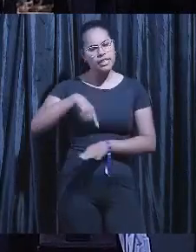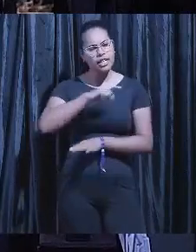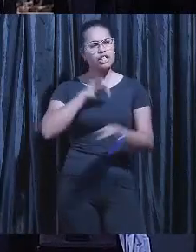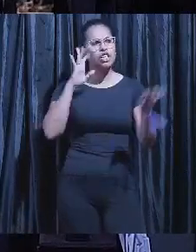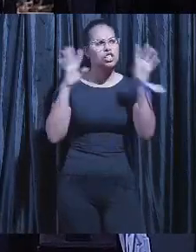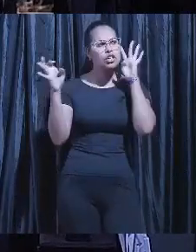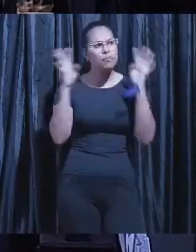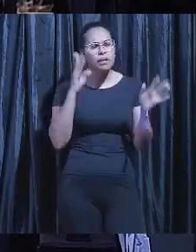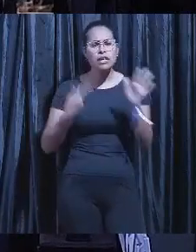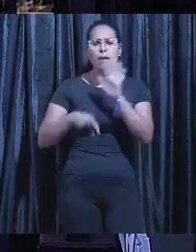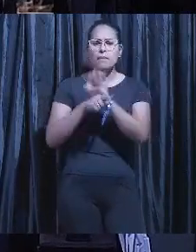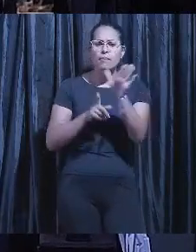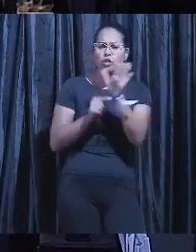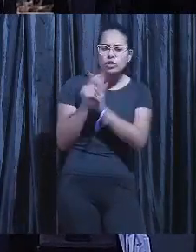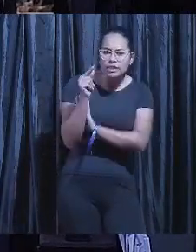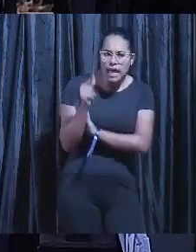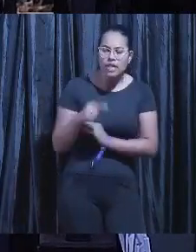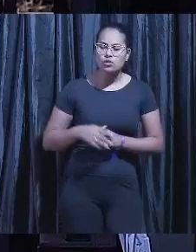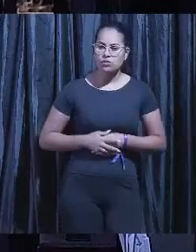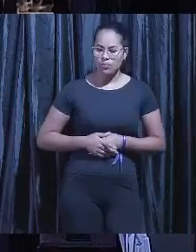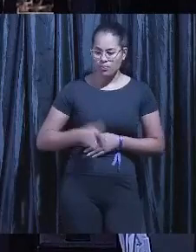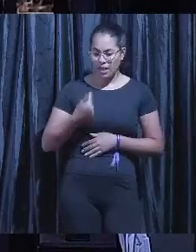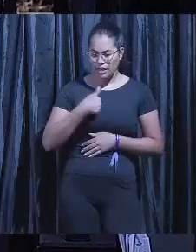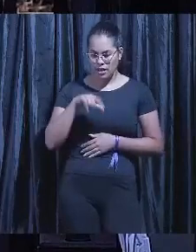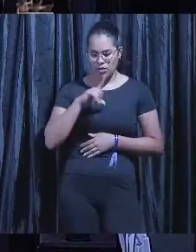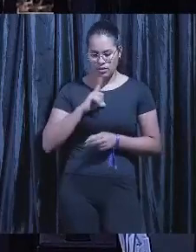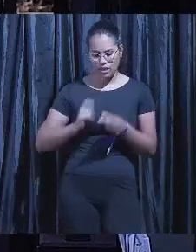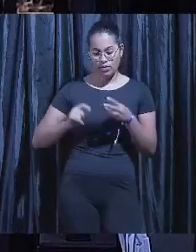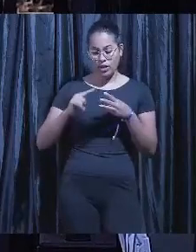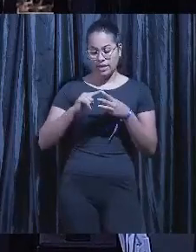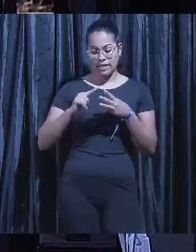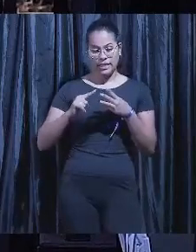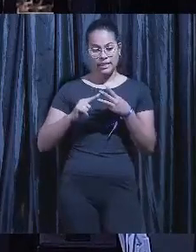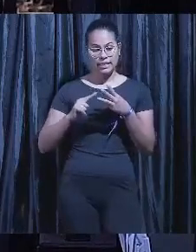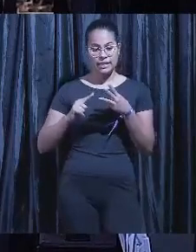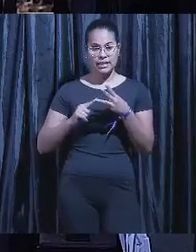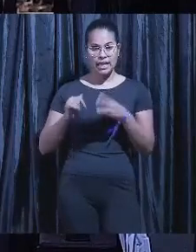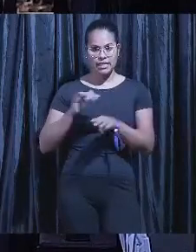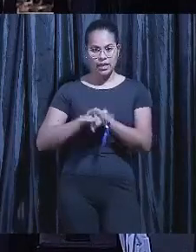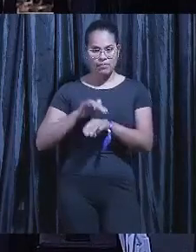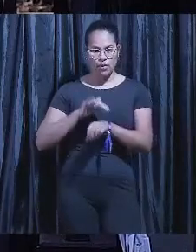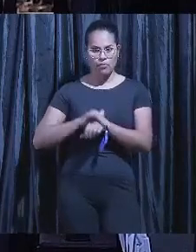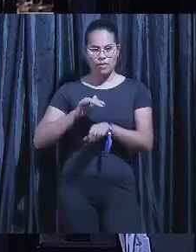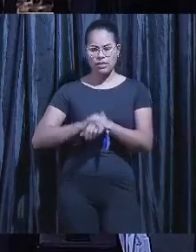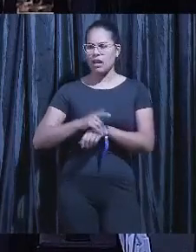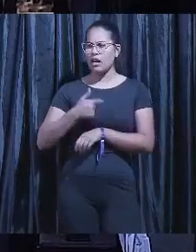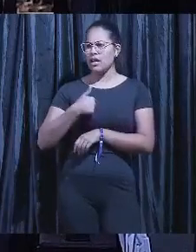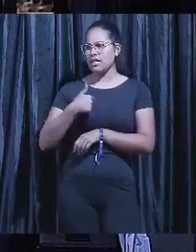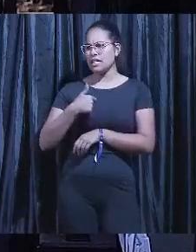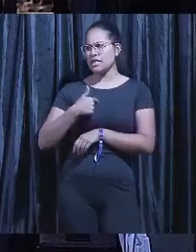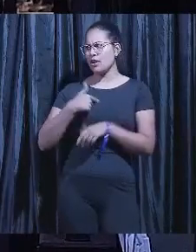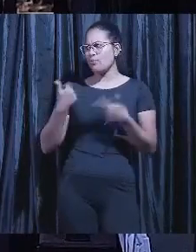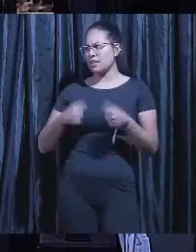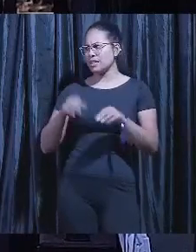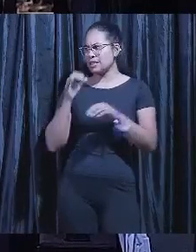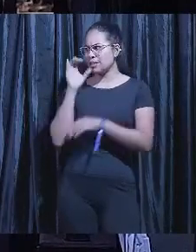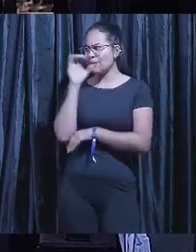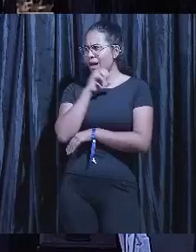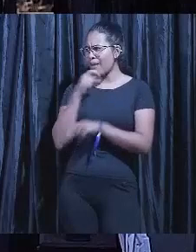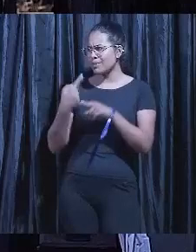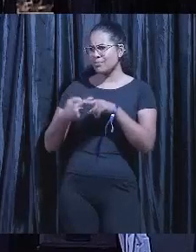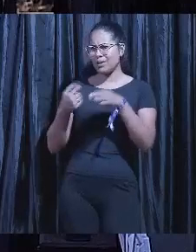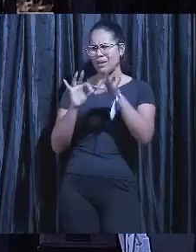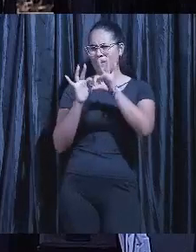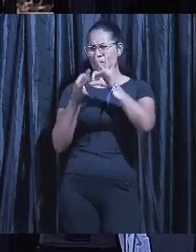da questão de dados. E aí eu trouxe 3 casos, que eu vou ter que ser rápida, porque eu falo muito, aqui meu tempo já tá